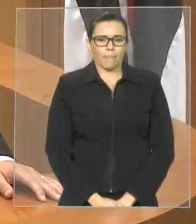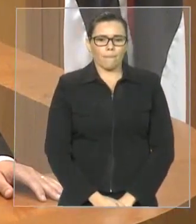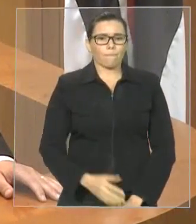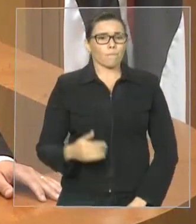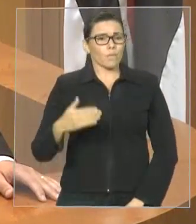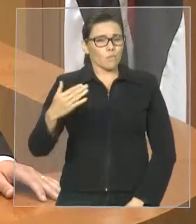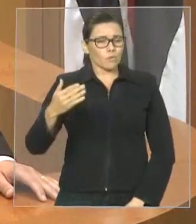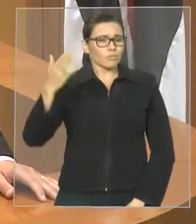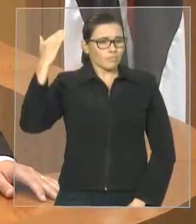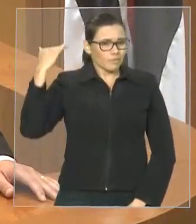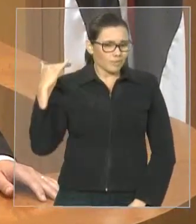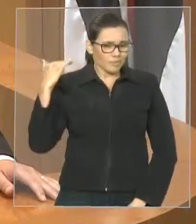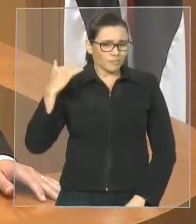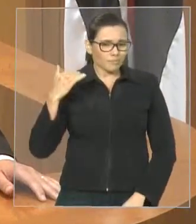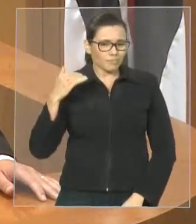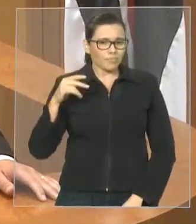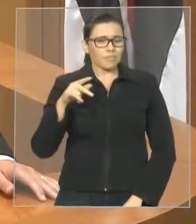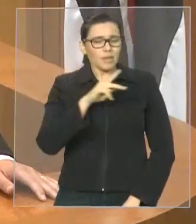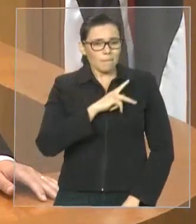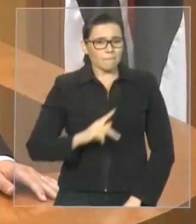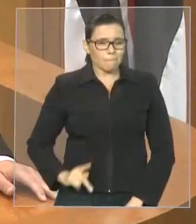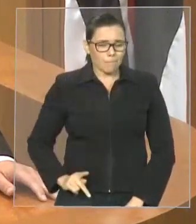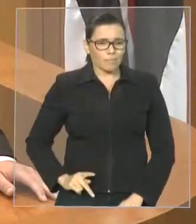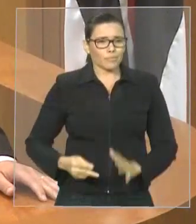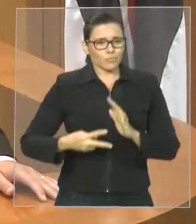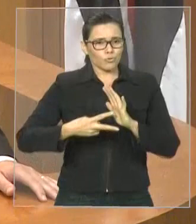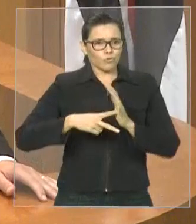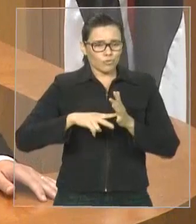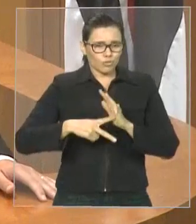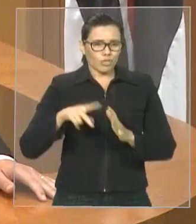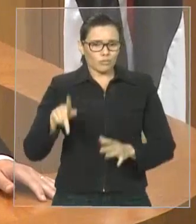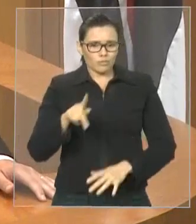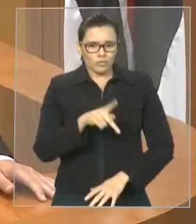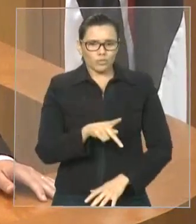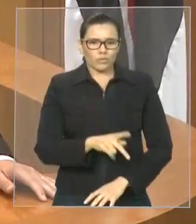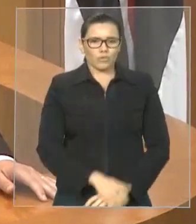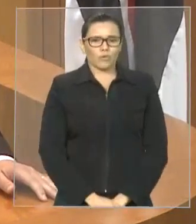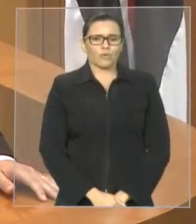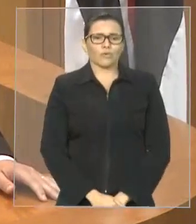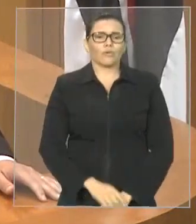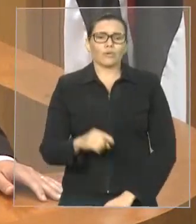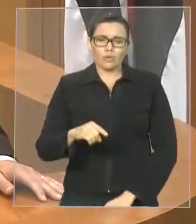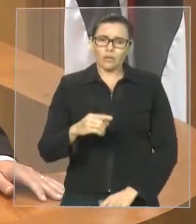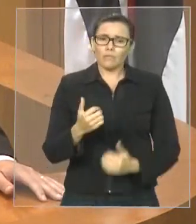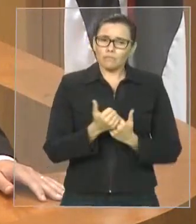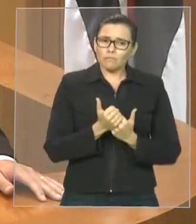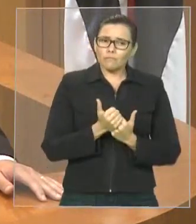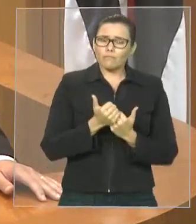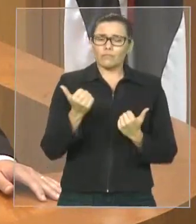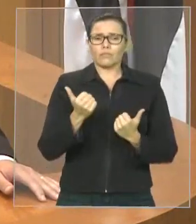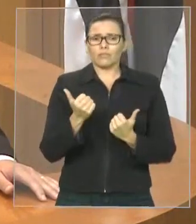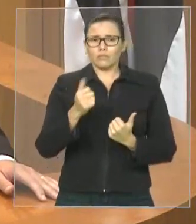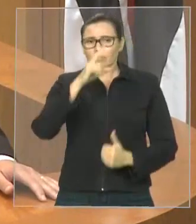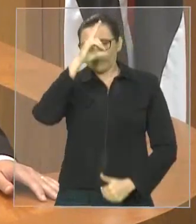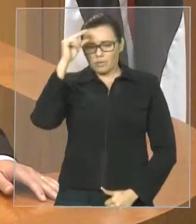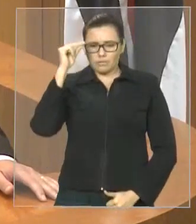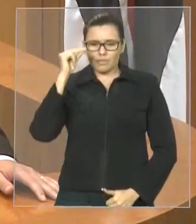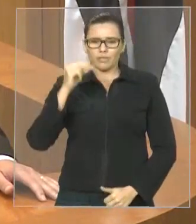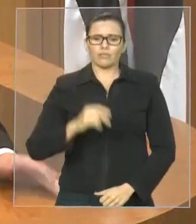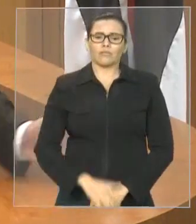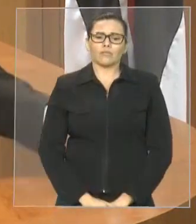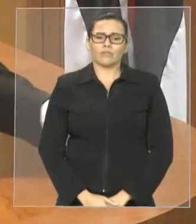do Simproecema, que as reivindicações têm que ser atendidas, que tem que haver diálogo entre o chefe do executivo e os